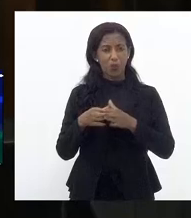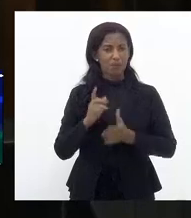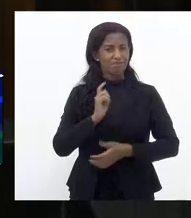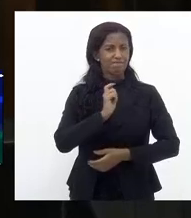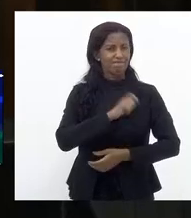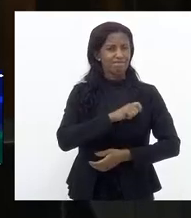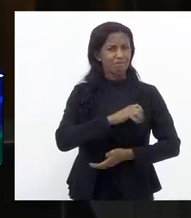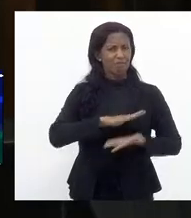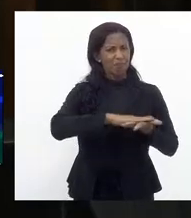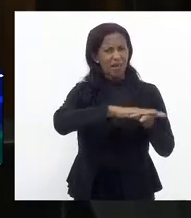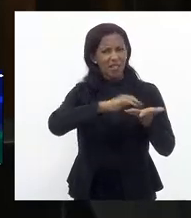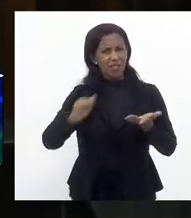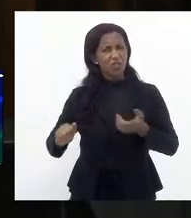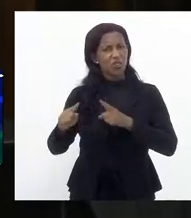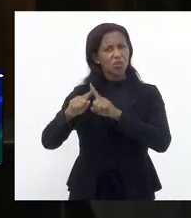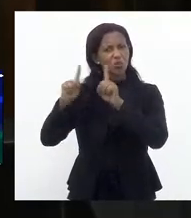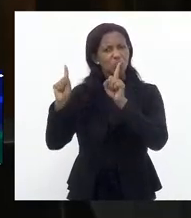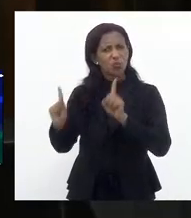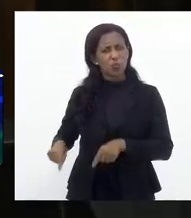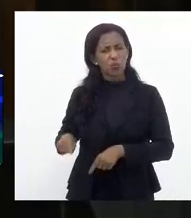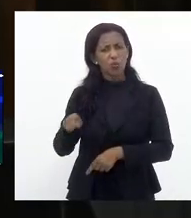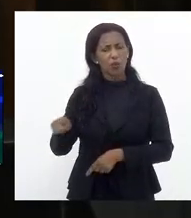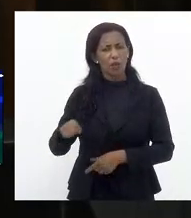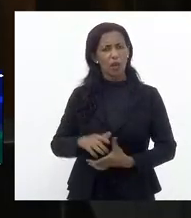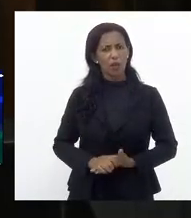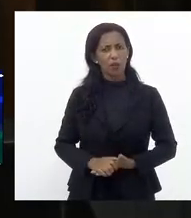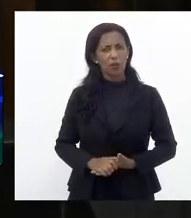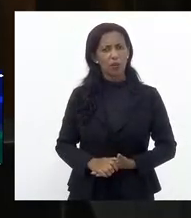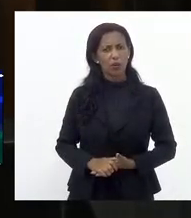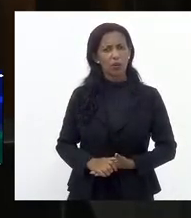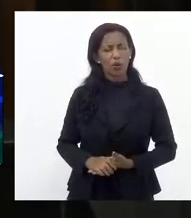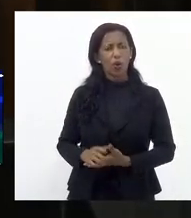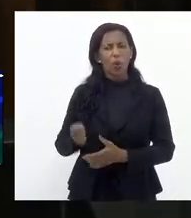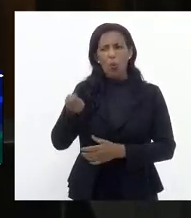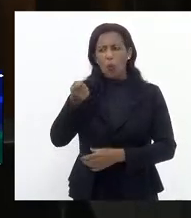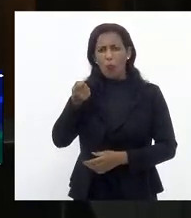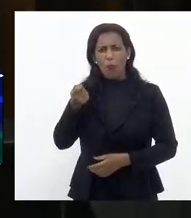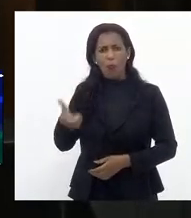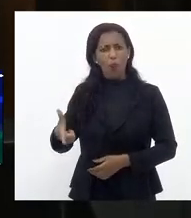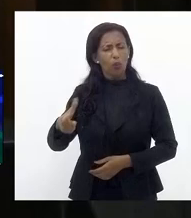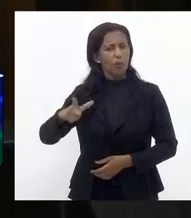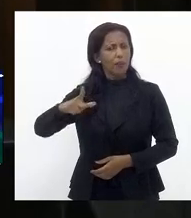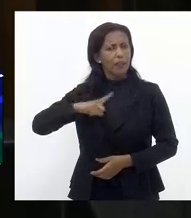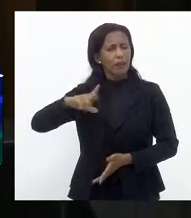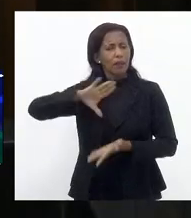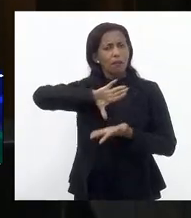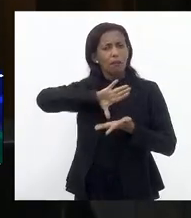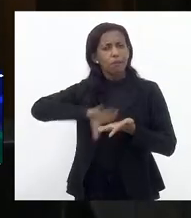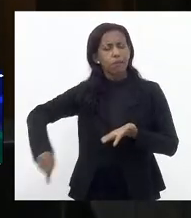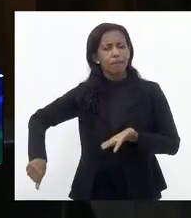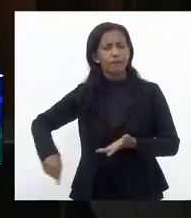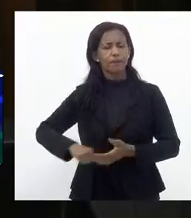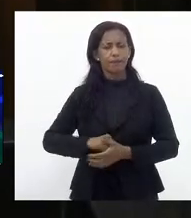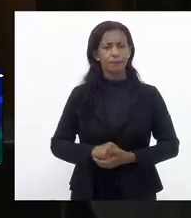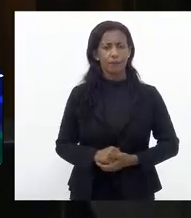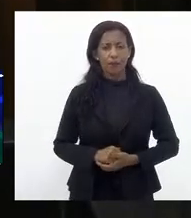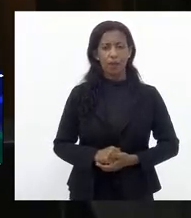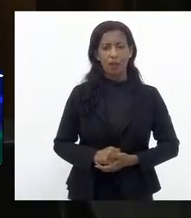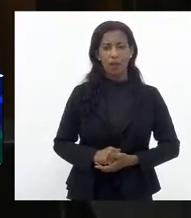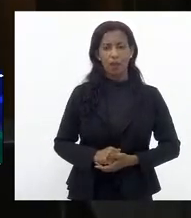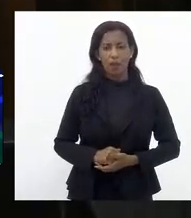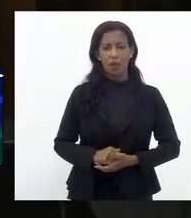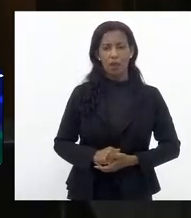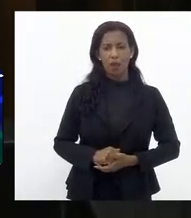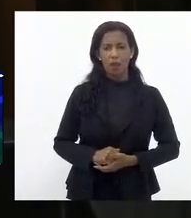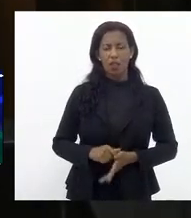retirar dos servidores que tão pouco têm, o pouco que têm, querendo retirar um pouquinho do